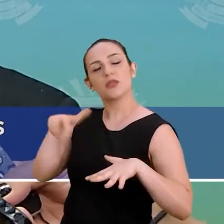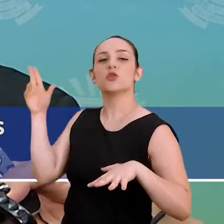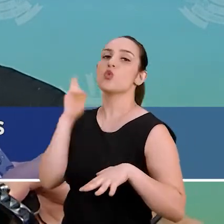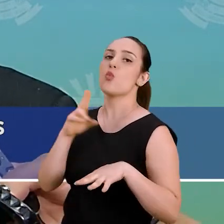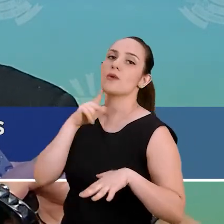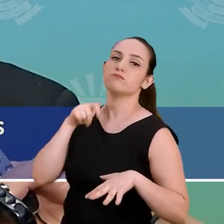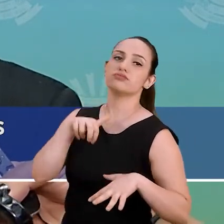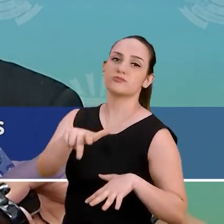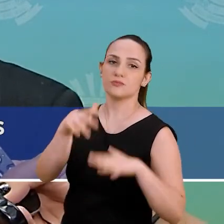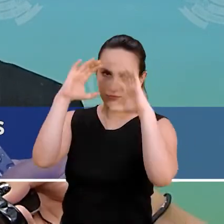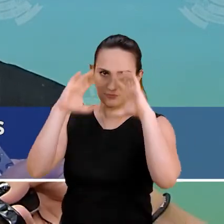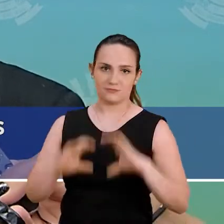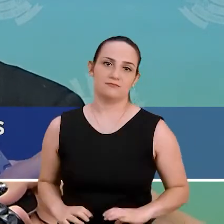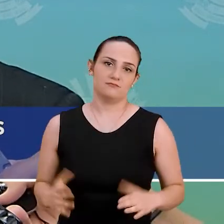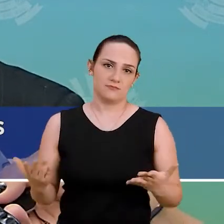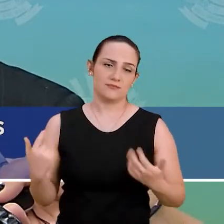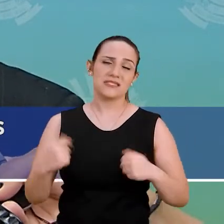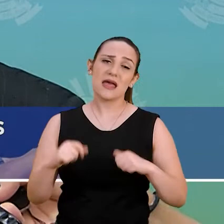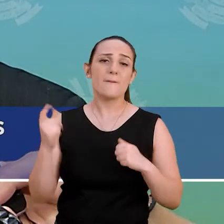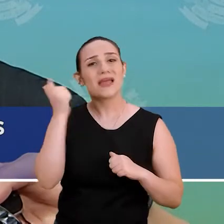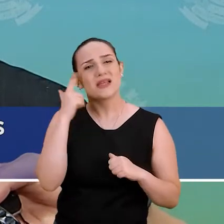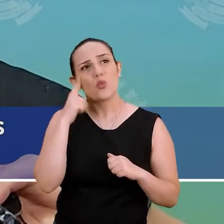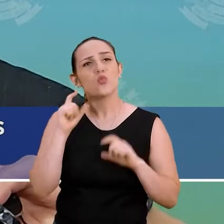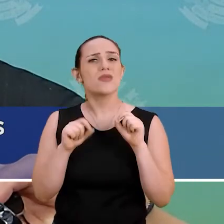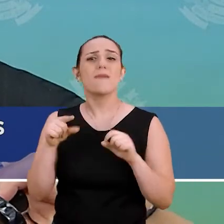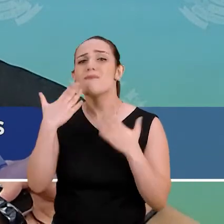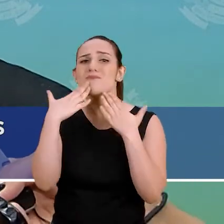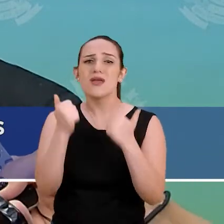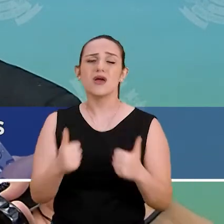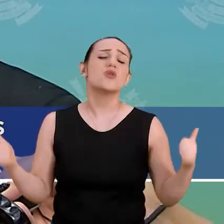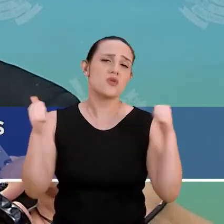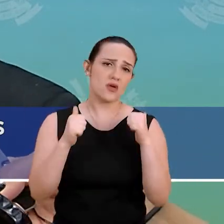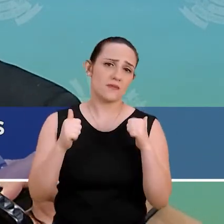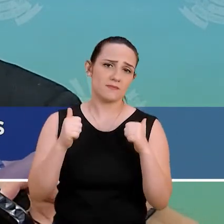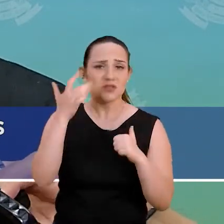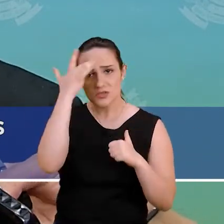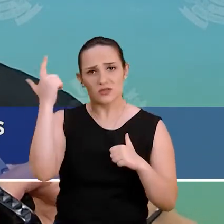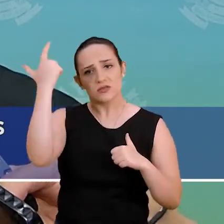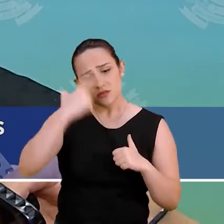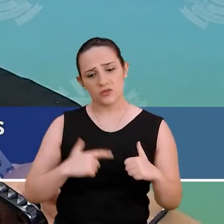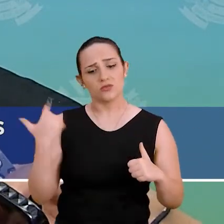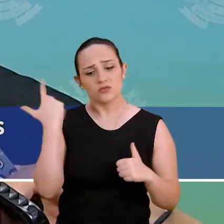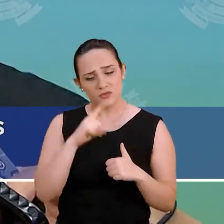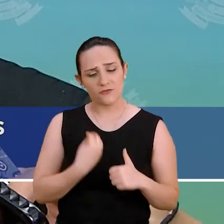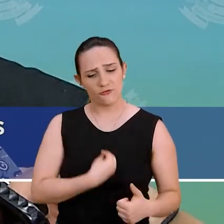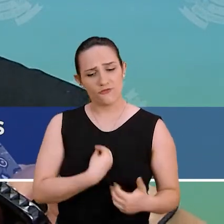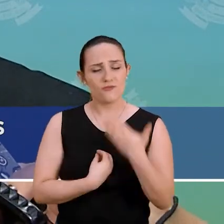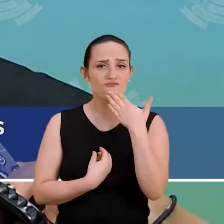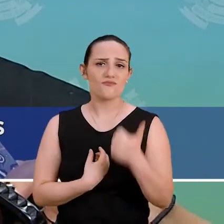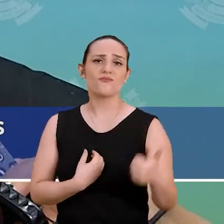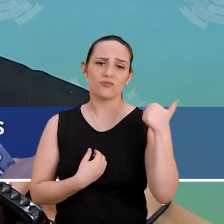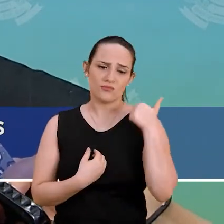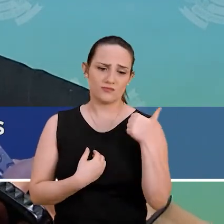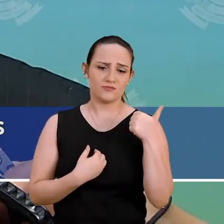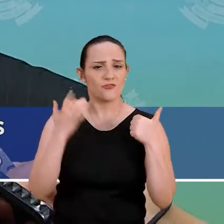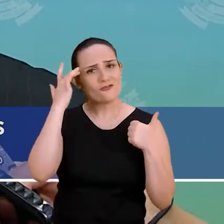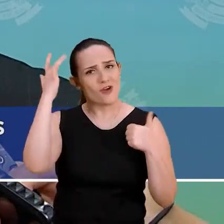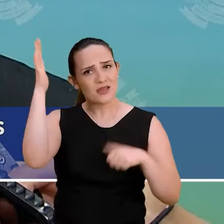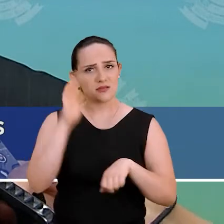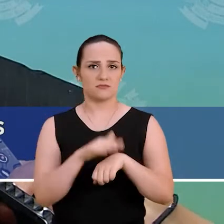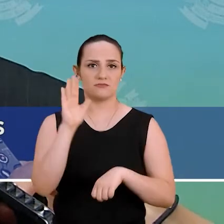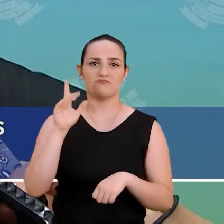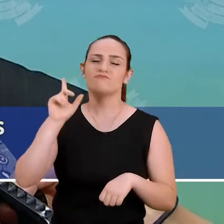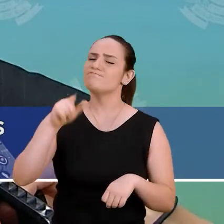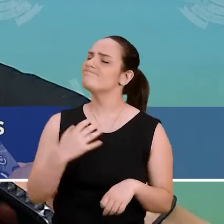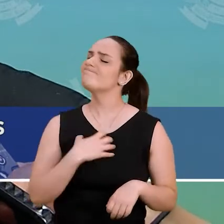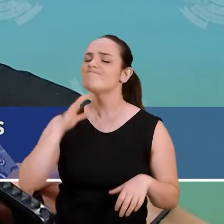e necessário para, eu falo assim, primeiro pensando na funcionalidade, para que aquele pacientinho possa ter uma vida